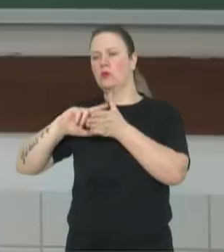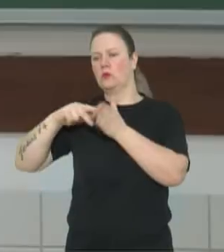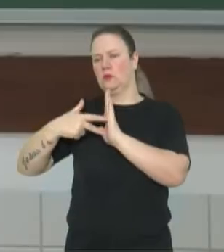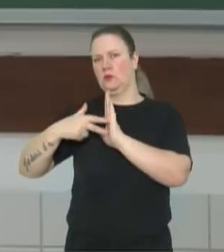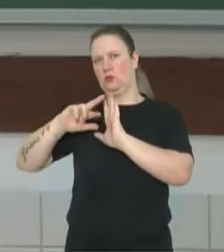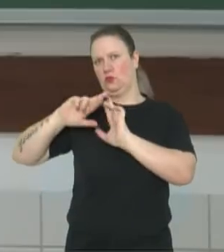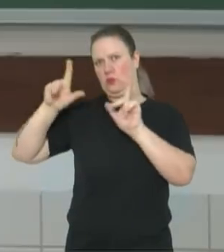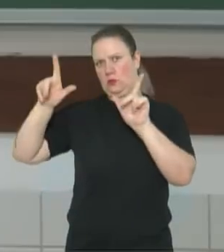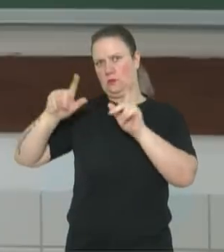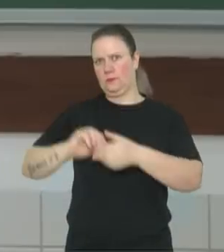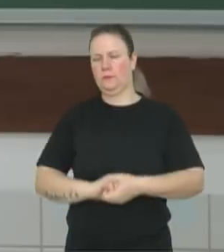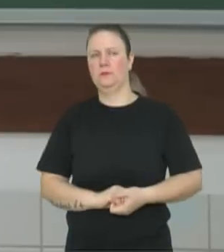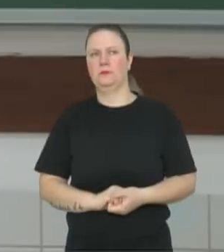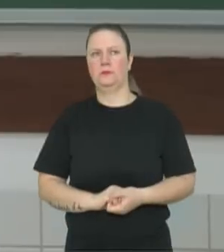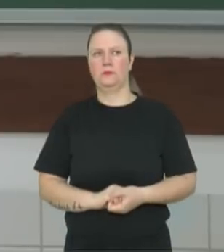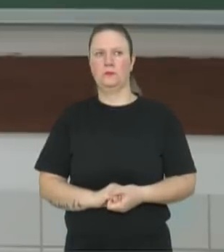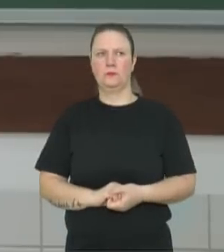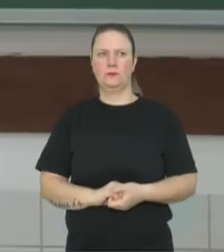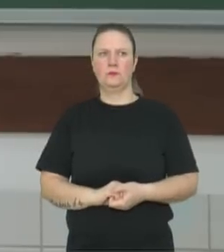bem, olha lá.